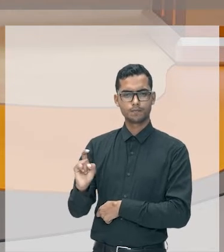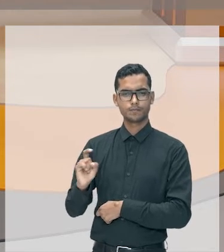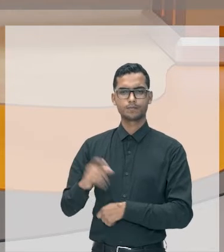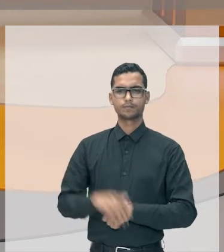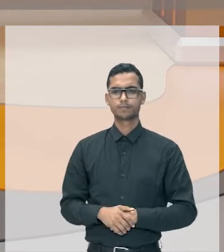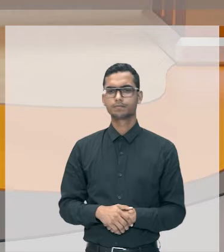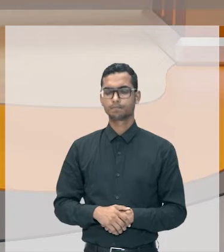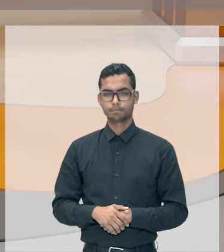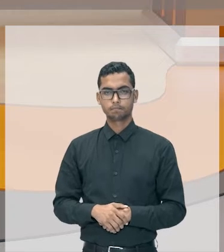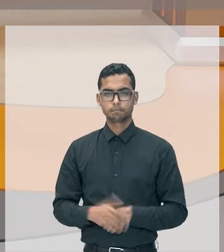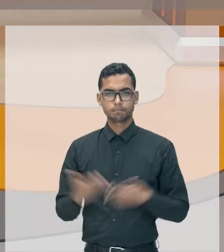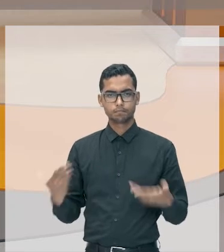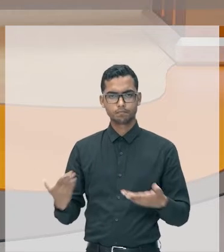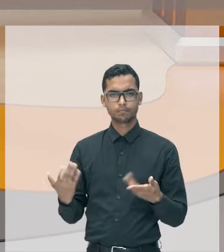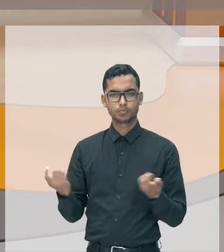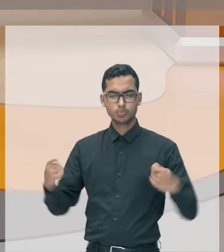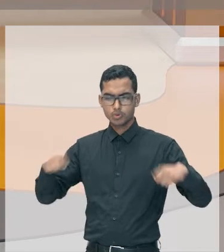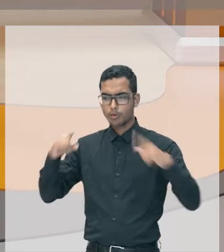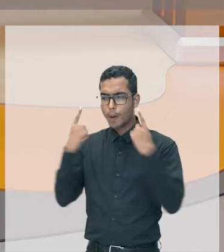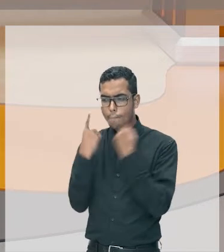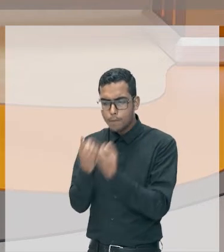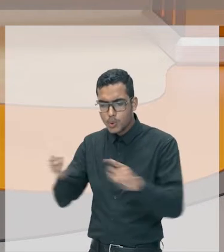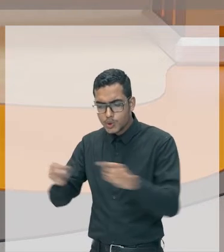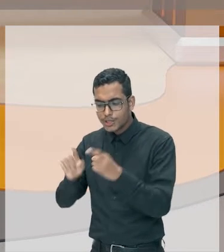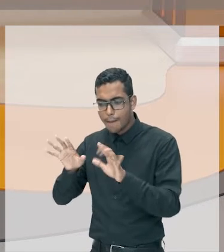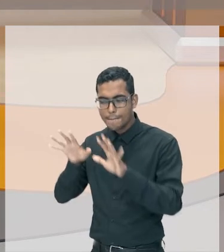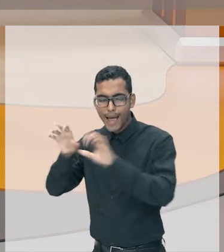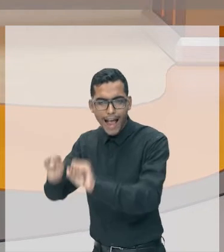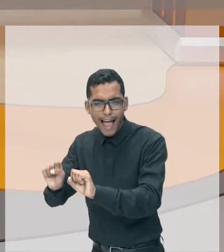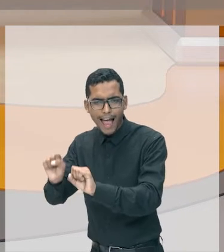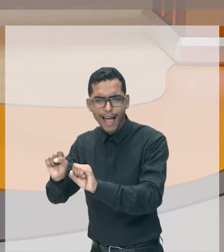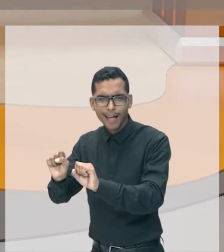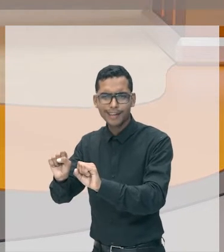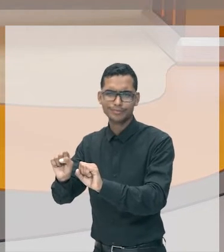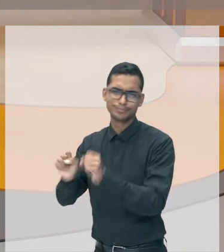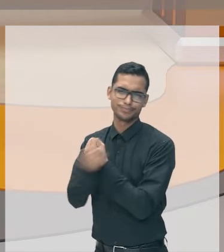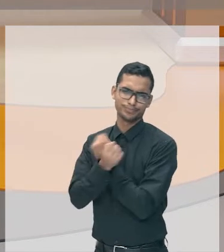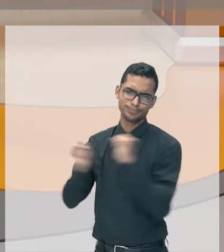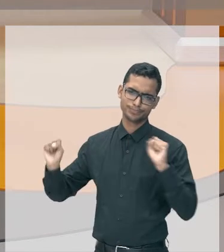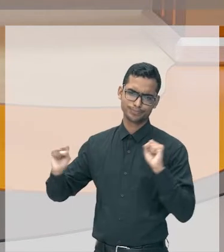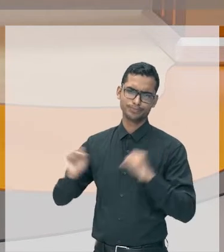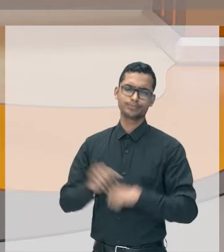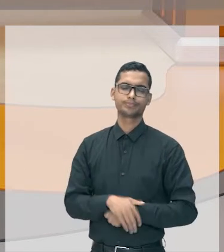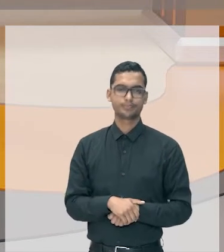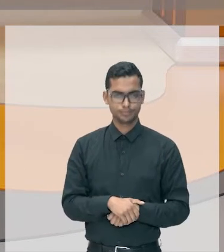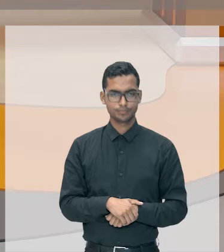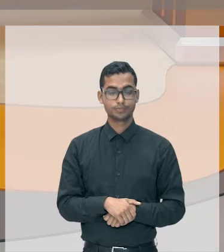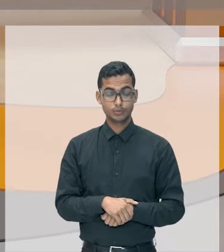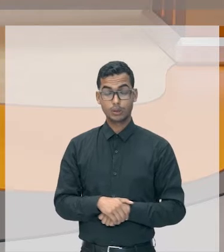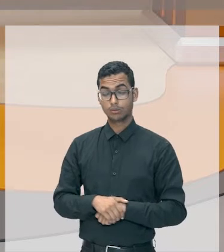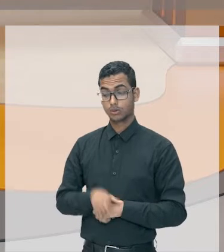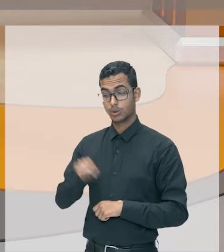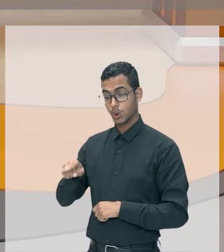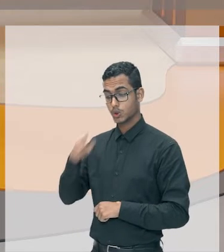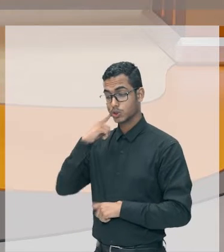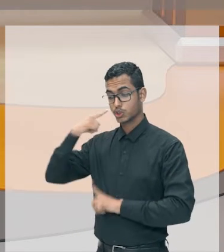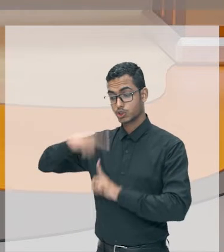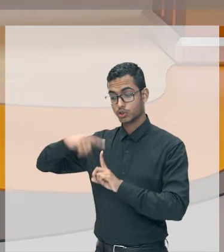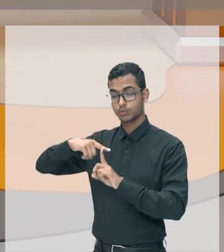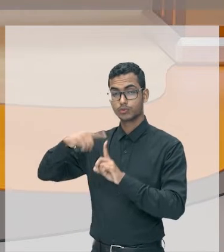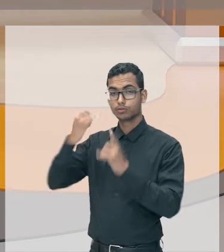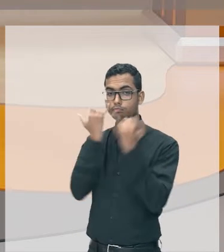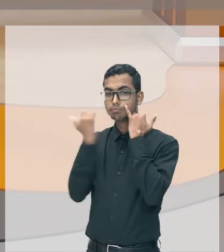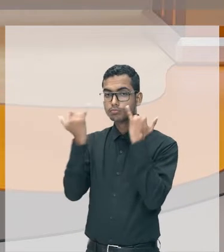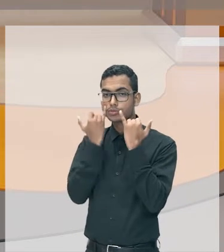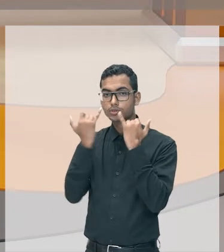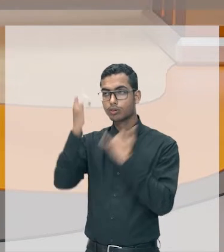essas músicas? Não, eu não posso pegar essas músicas. Então, elas são fontes imateriais. Ah, professor, mas e a letra